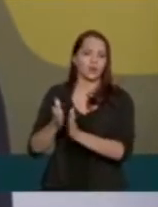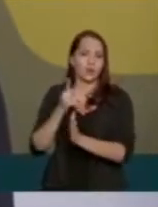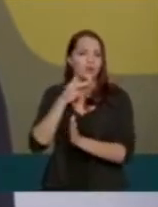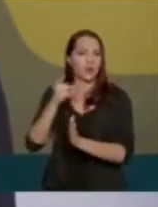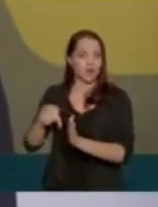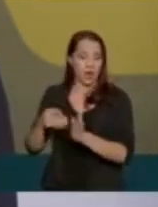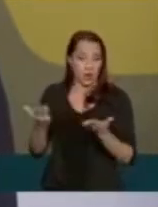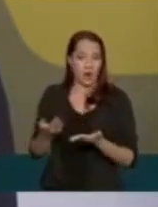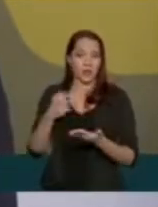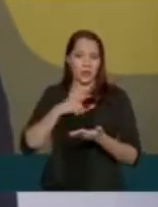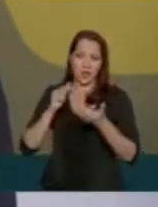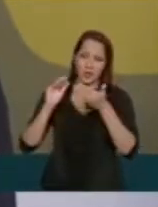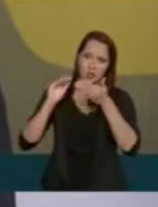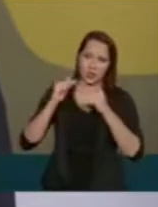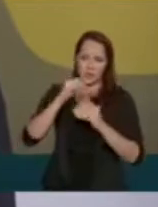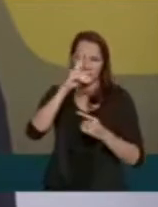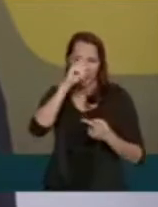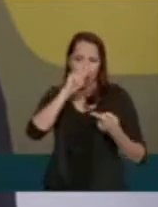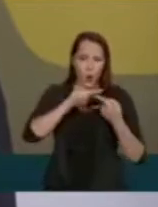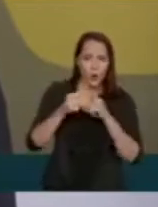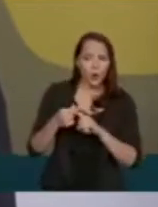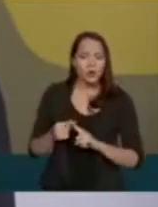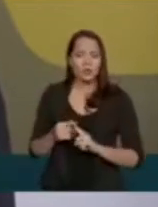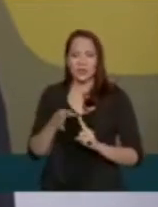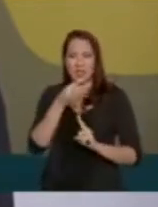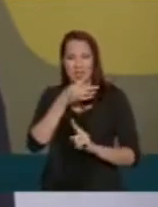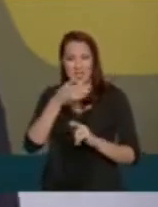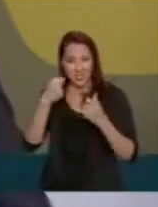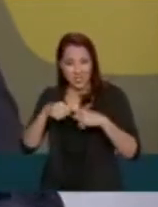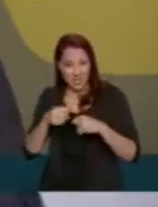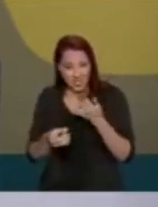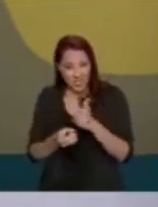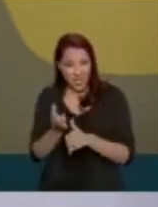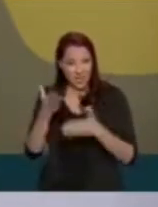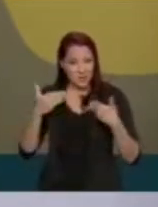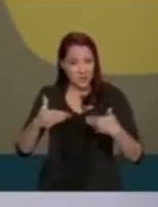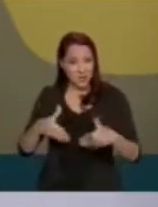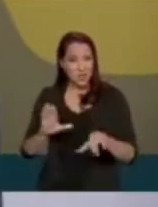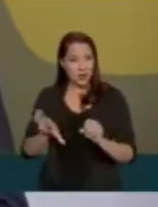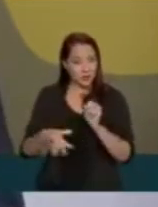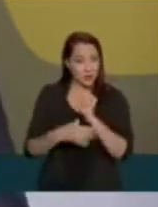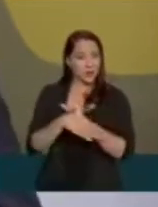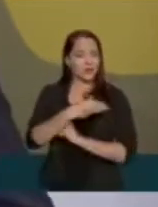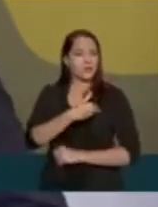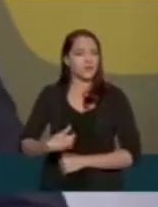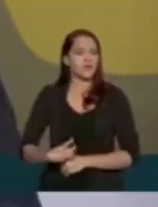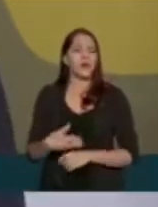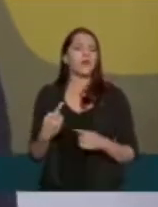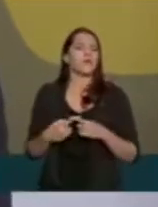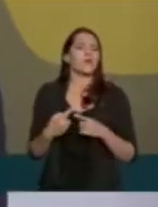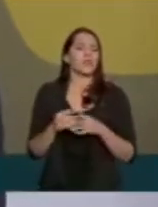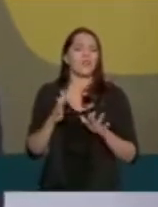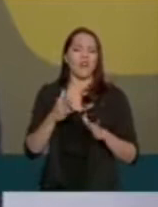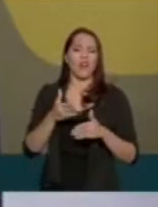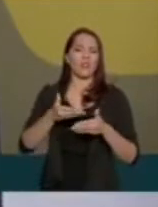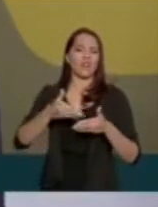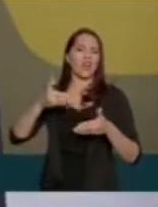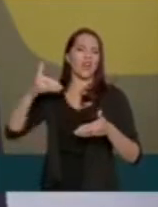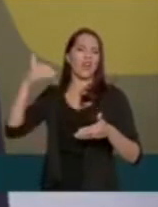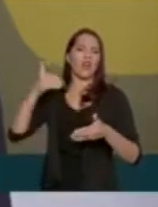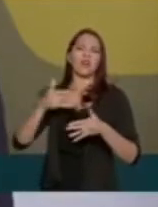essa interlocução, vocês veem a necessidade de se criar esse Ministério da Segurança Pública? Por que não adiar isso talvez